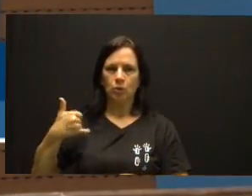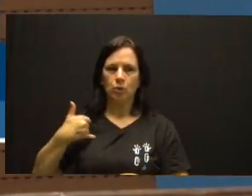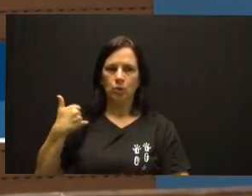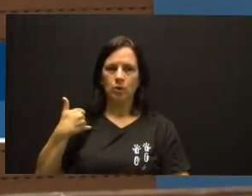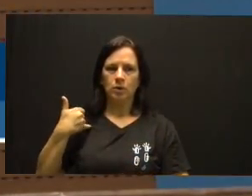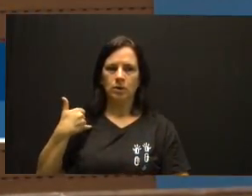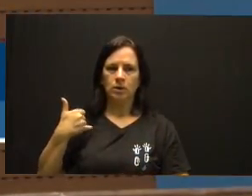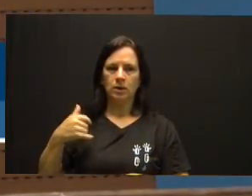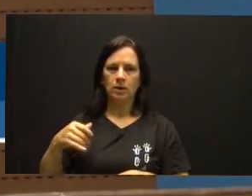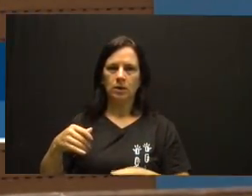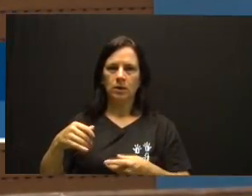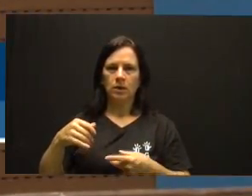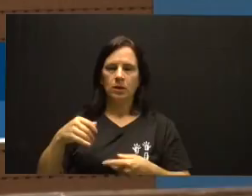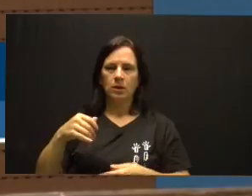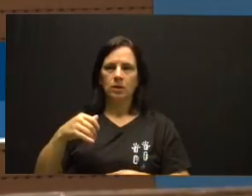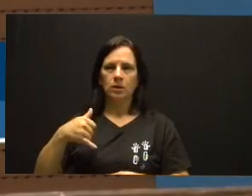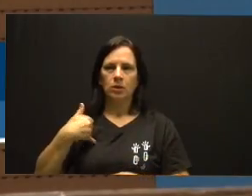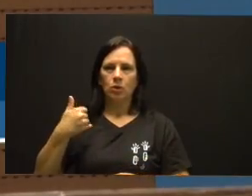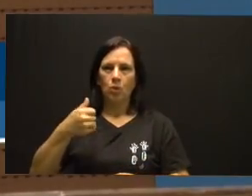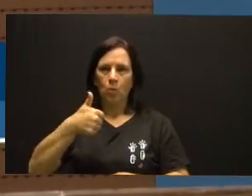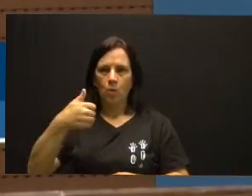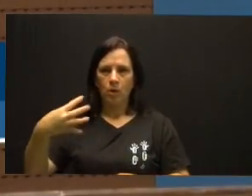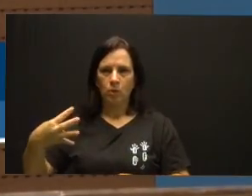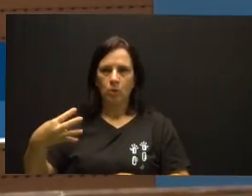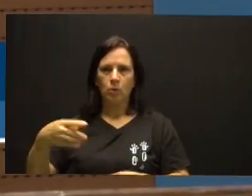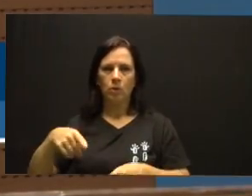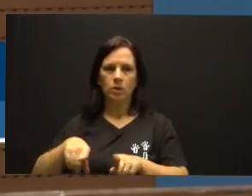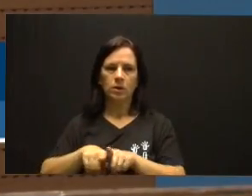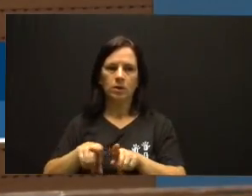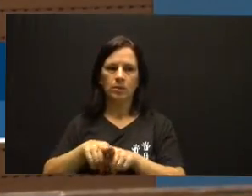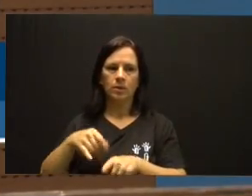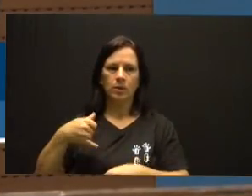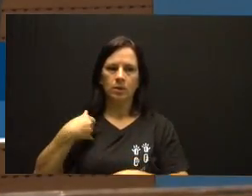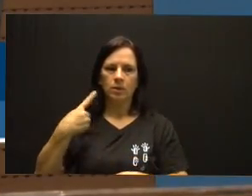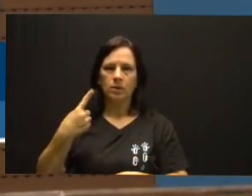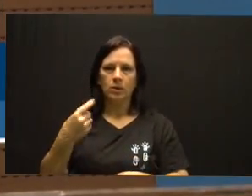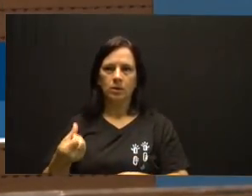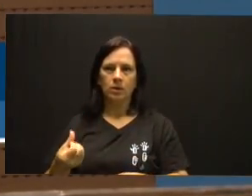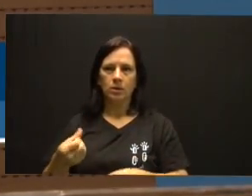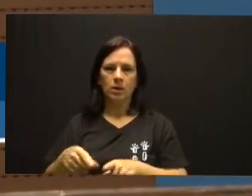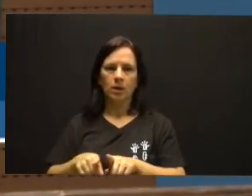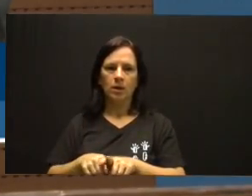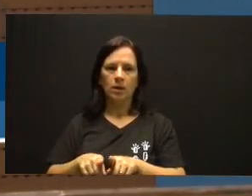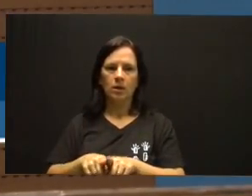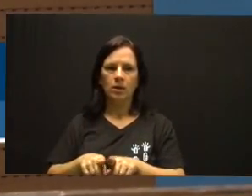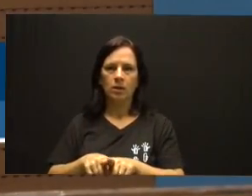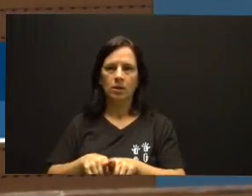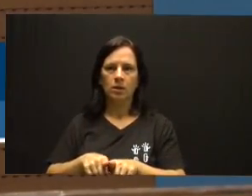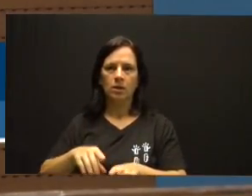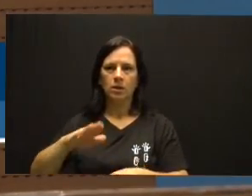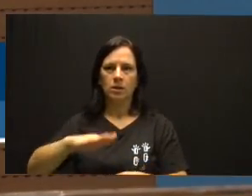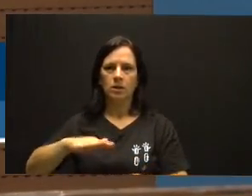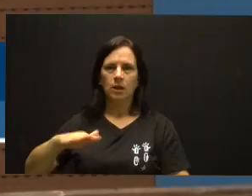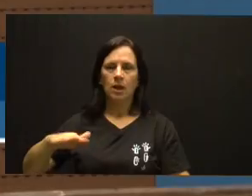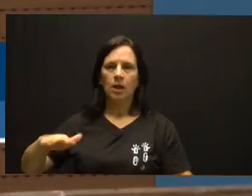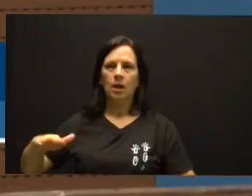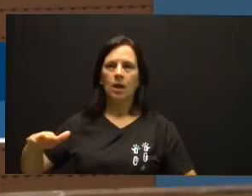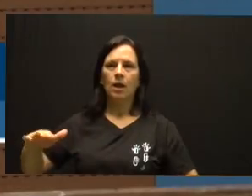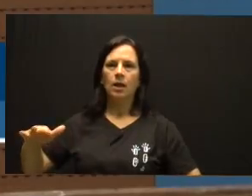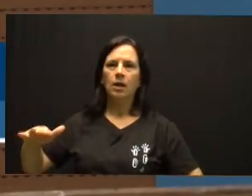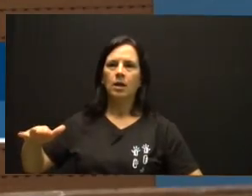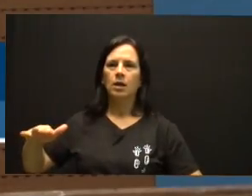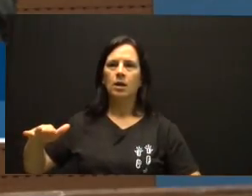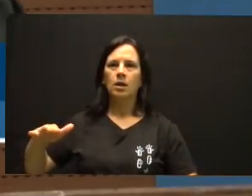Sérgio, de 12, 14, 16 anos, meninas grávidas, estupradas, que tem que ter um local isolado para ser